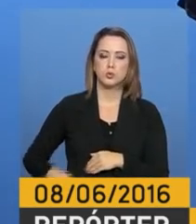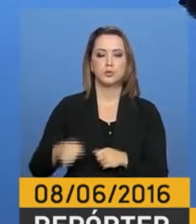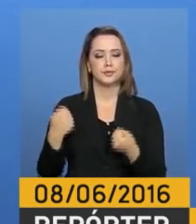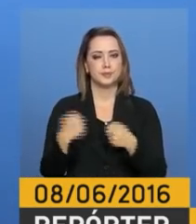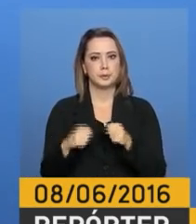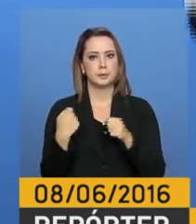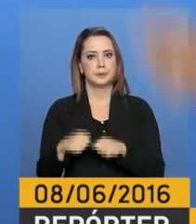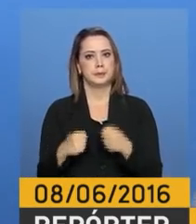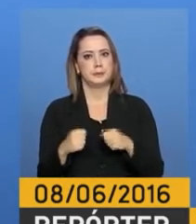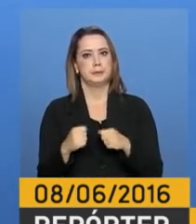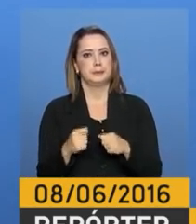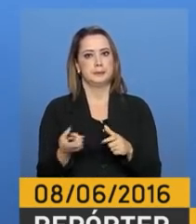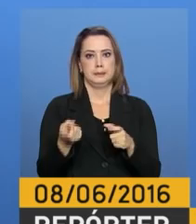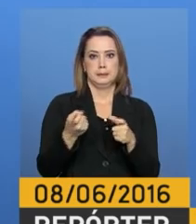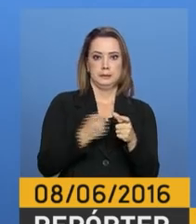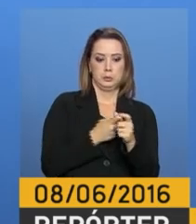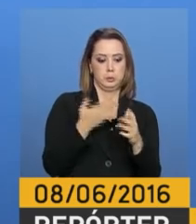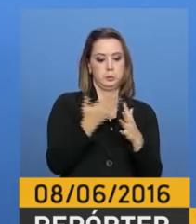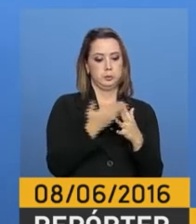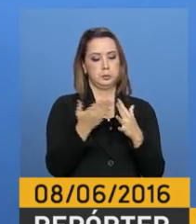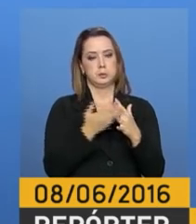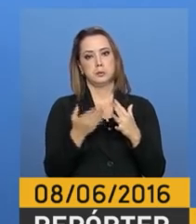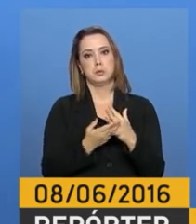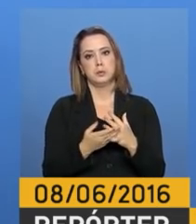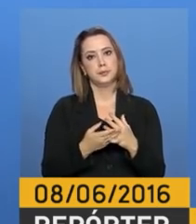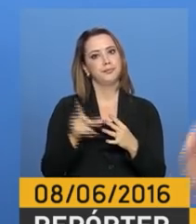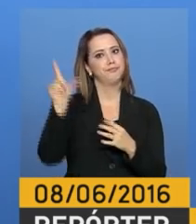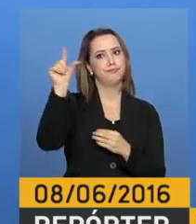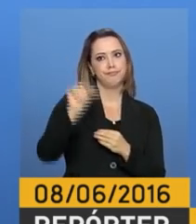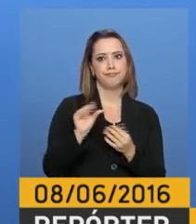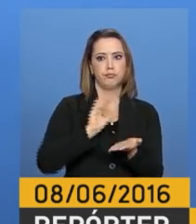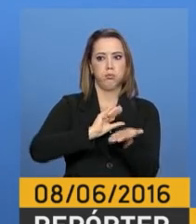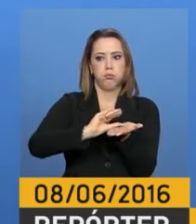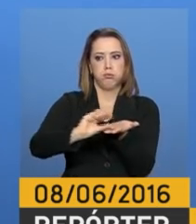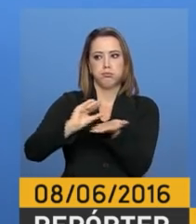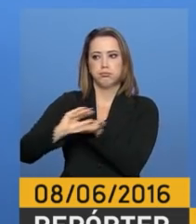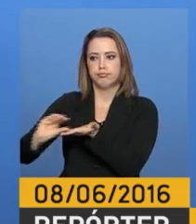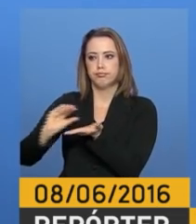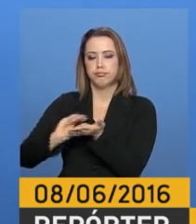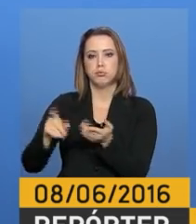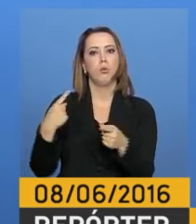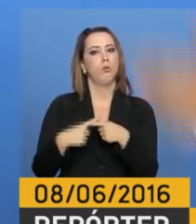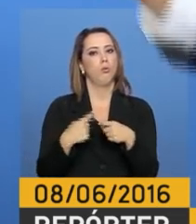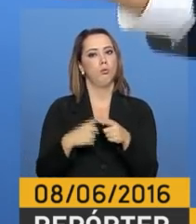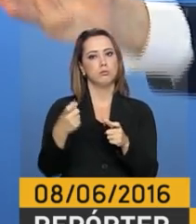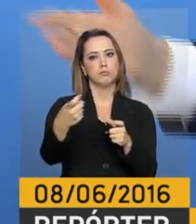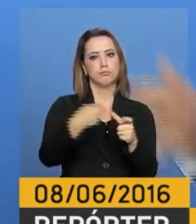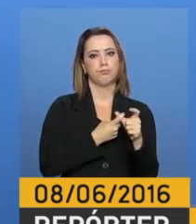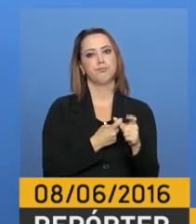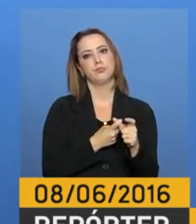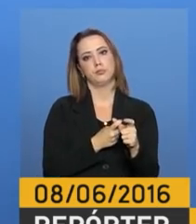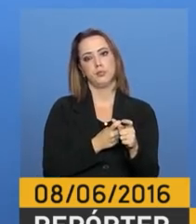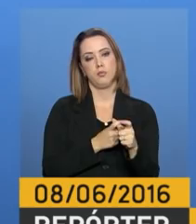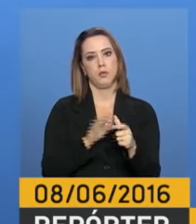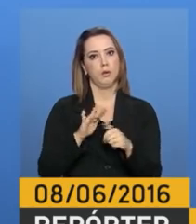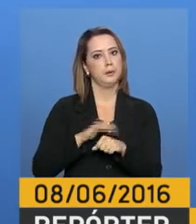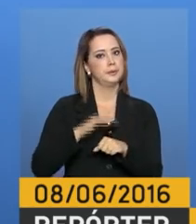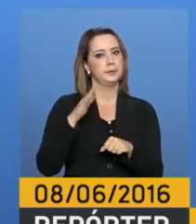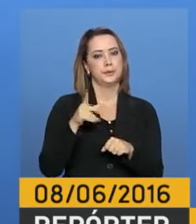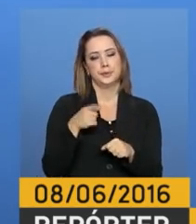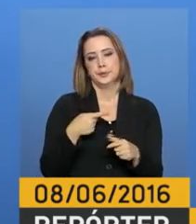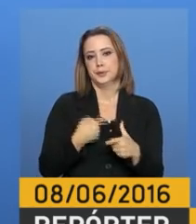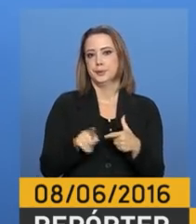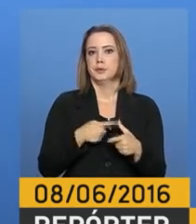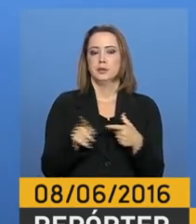a dívida sobe de uma forma desproporcional menos recursos tem disponível pro setor privado mais caro fica a taxa de